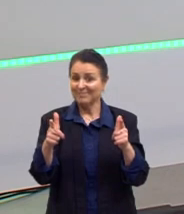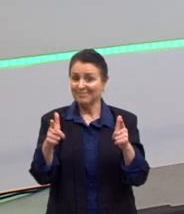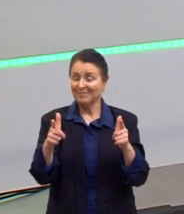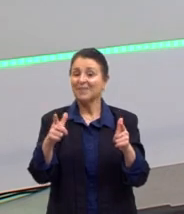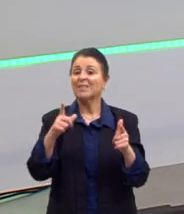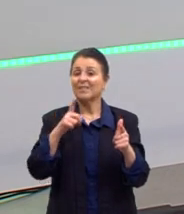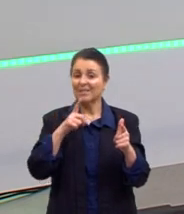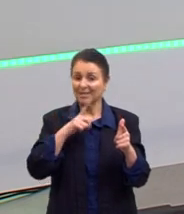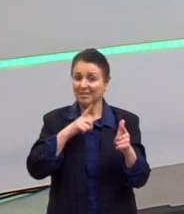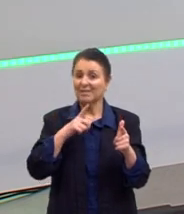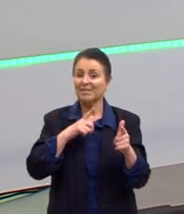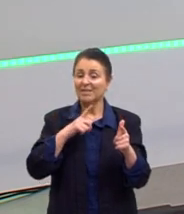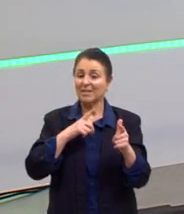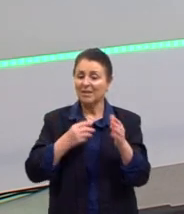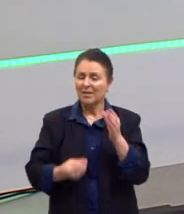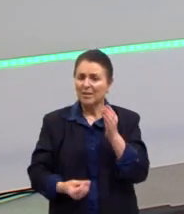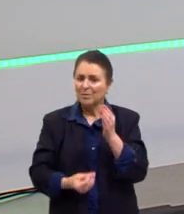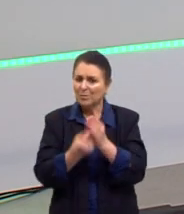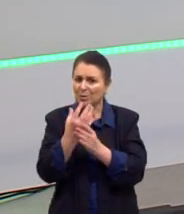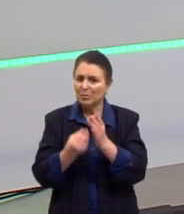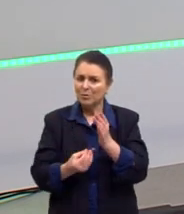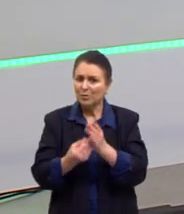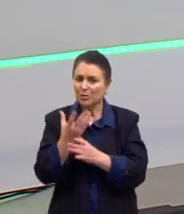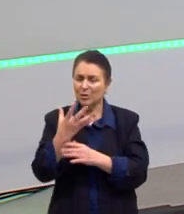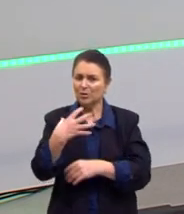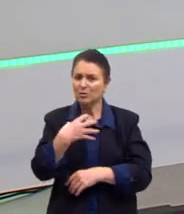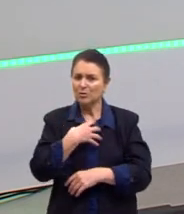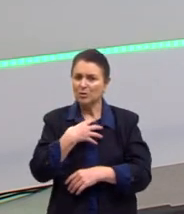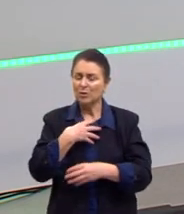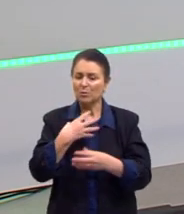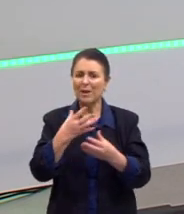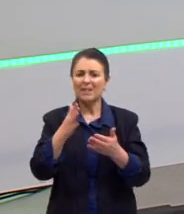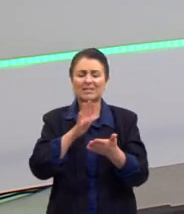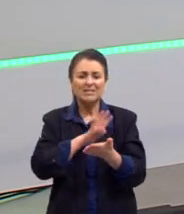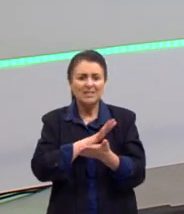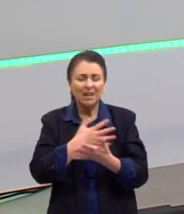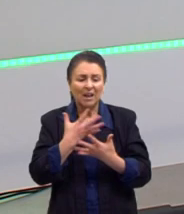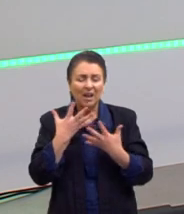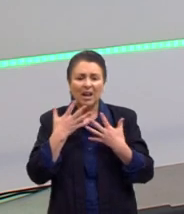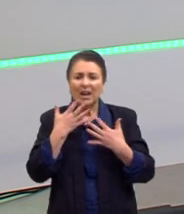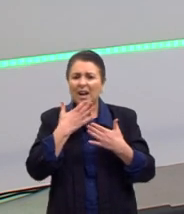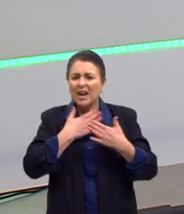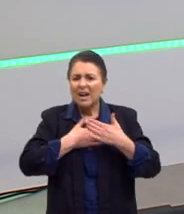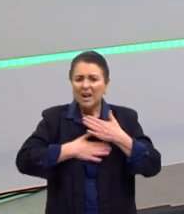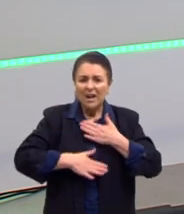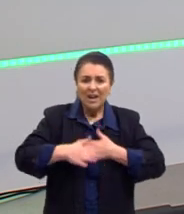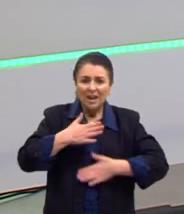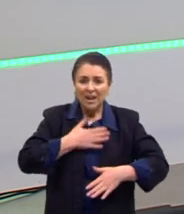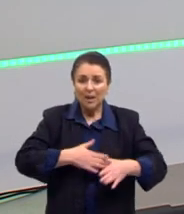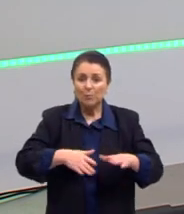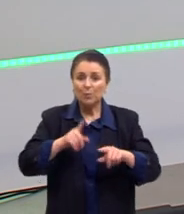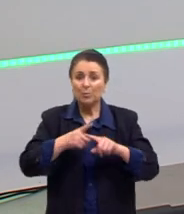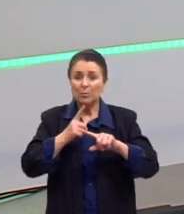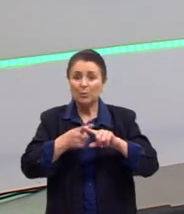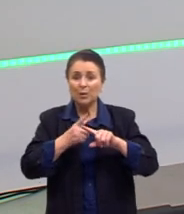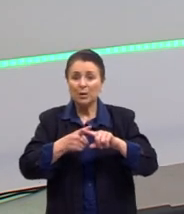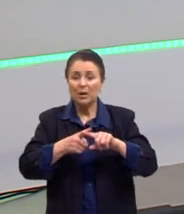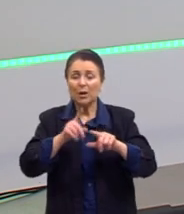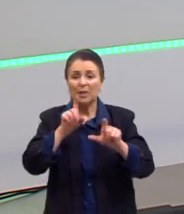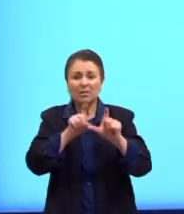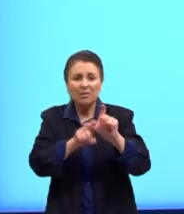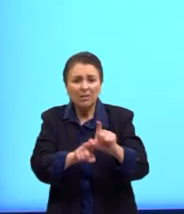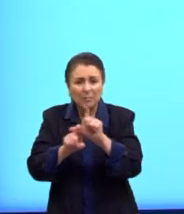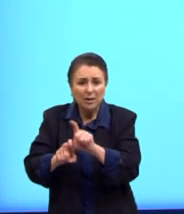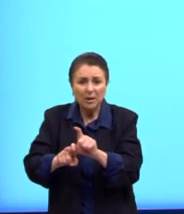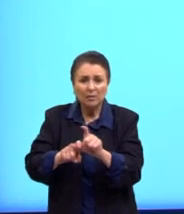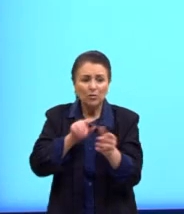teriam que produzir isso de uma forma mais lenta porque eles dependem da impressão Tá mas o que que